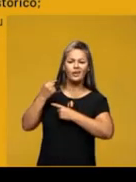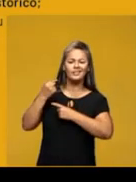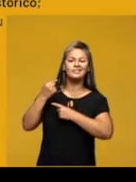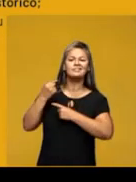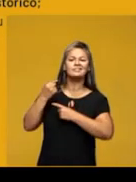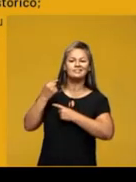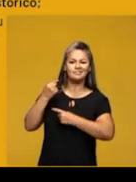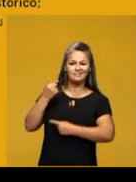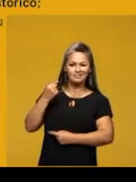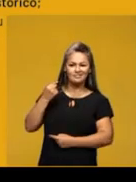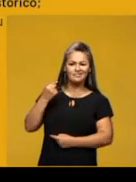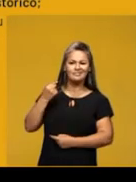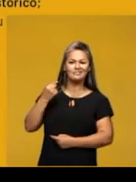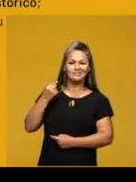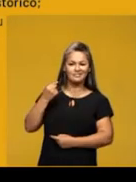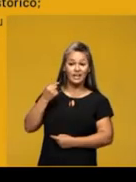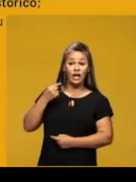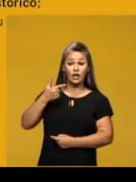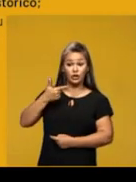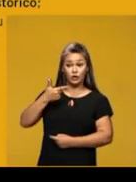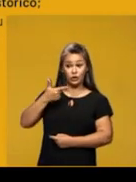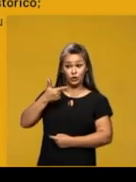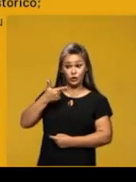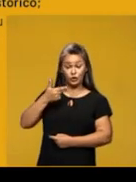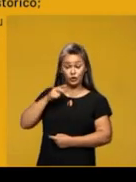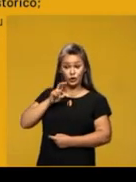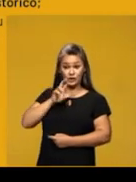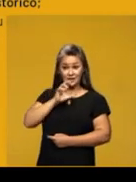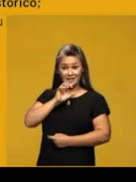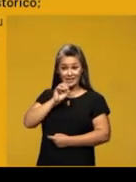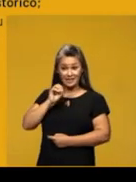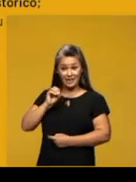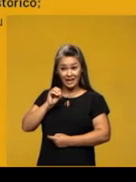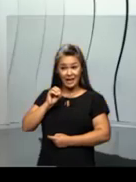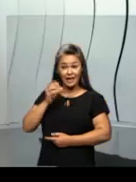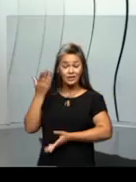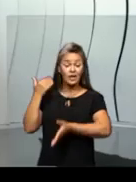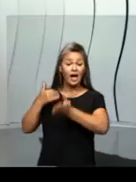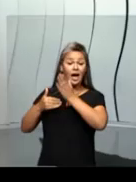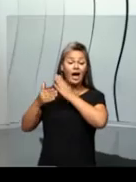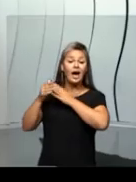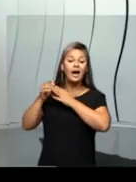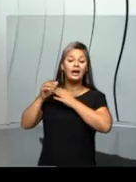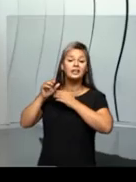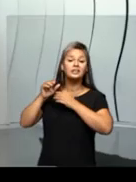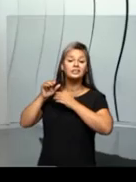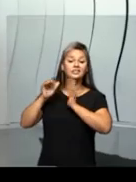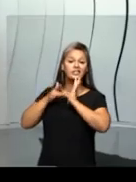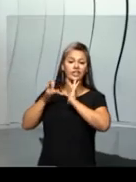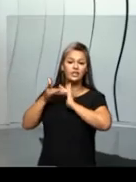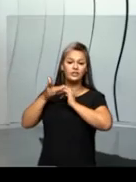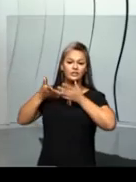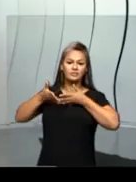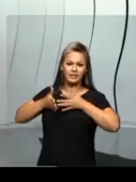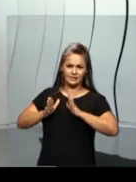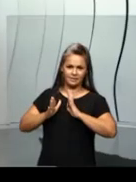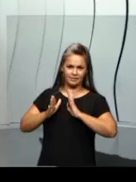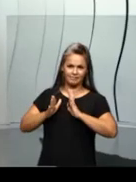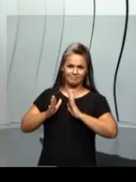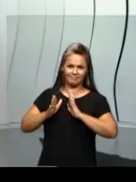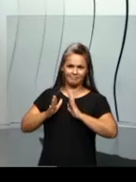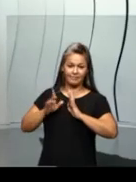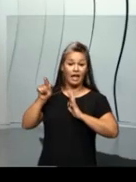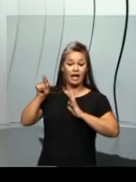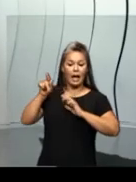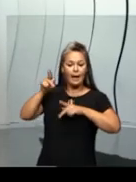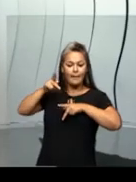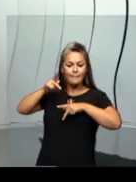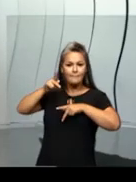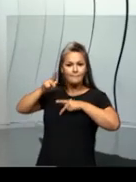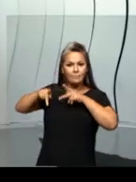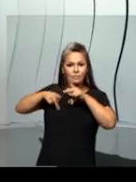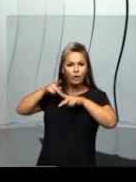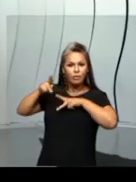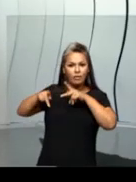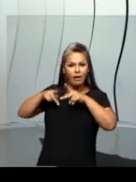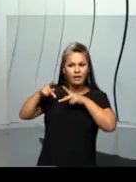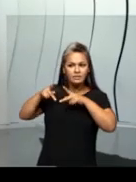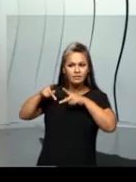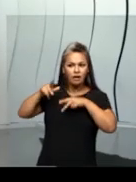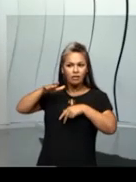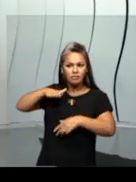sumérios, o que é considerado o primeiro mapa da história. Então, quando os povos daquela região já começaram